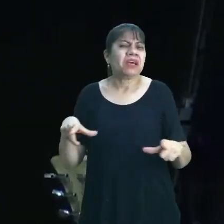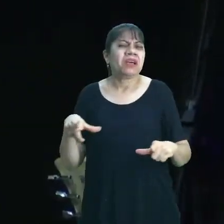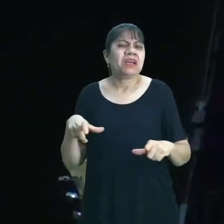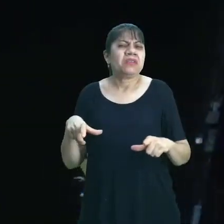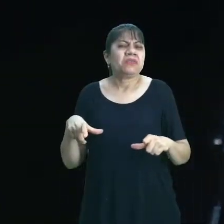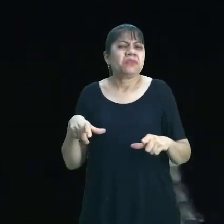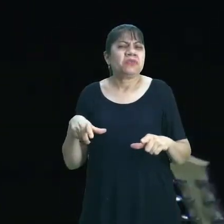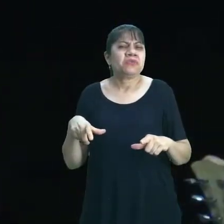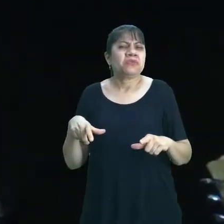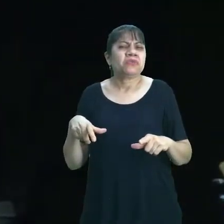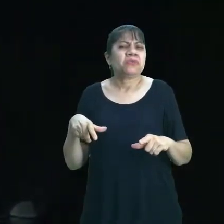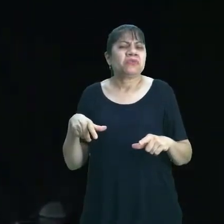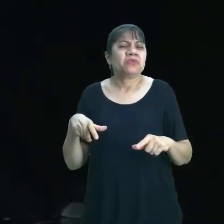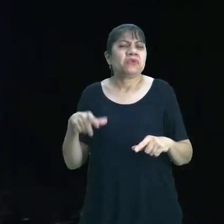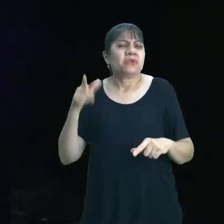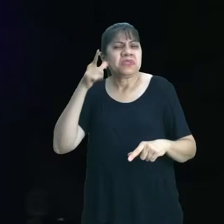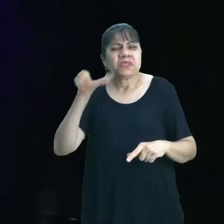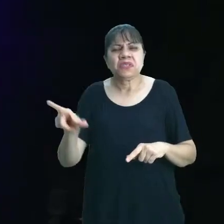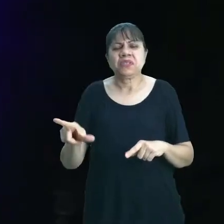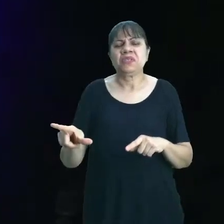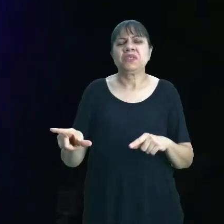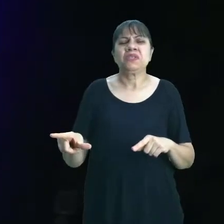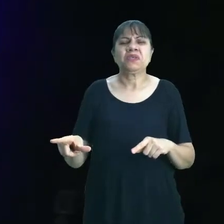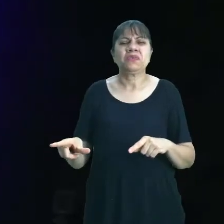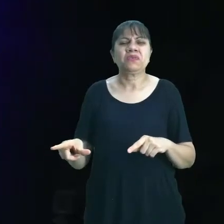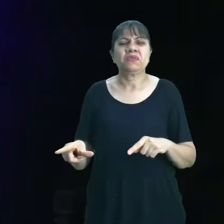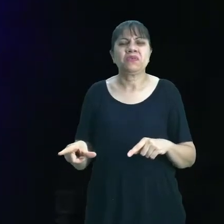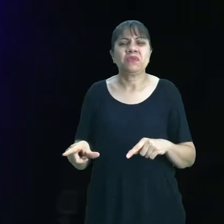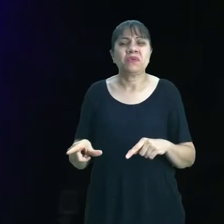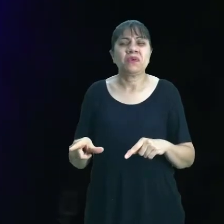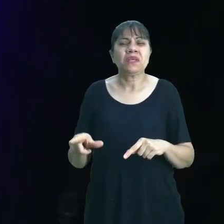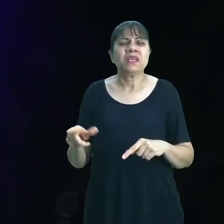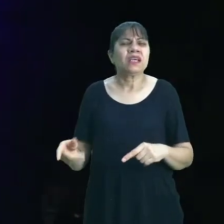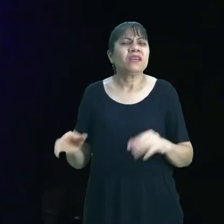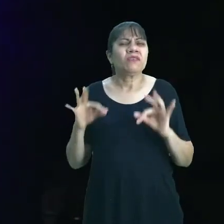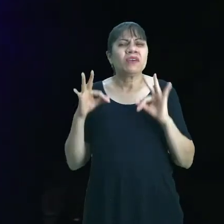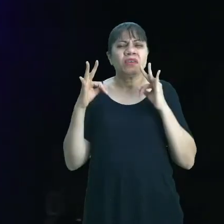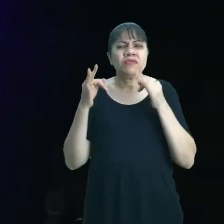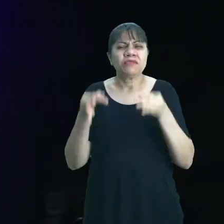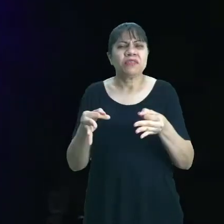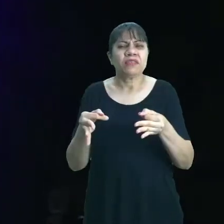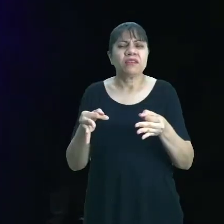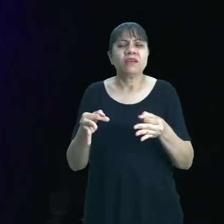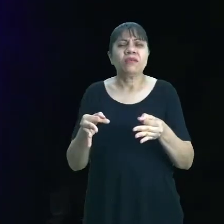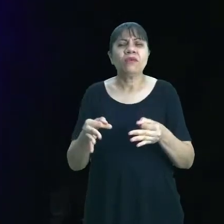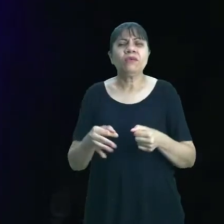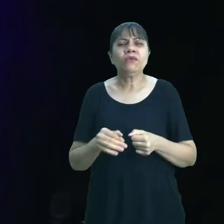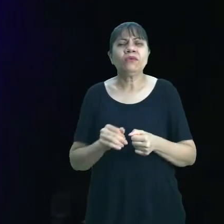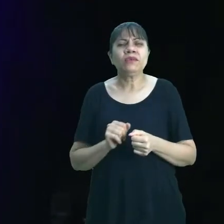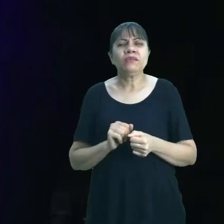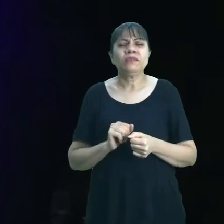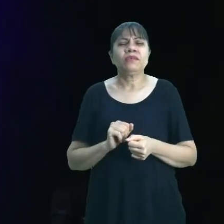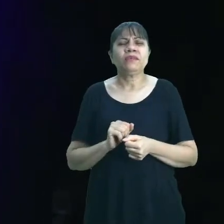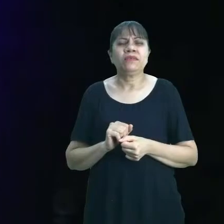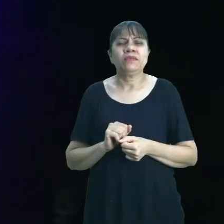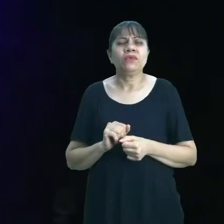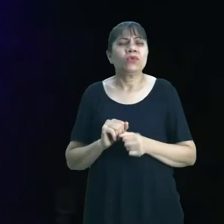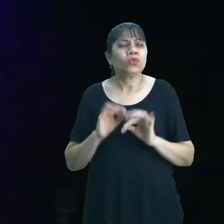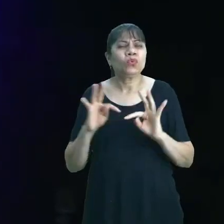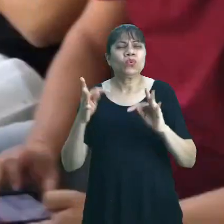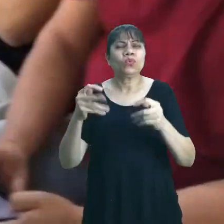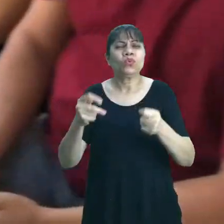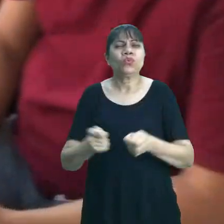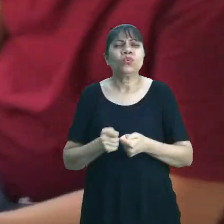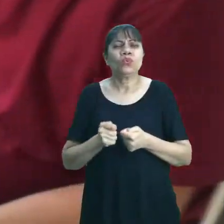e ele vai nos concluindo exatamente que tudo aquilo não faz sentido, mas que